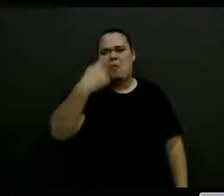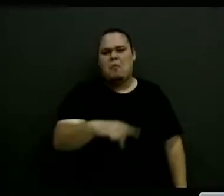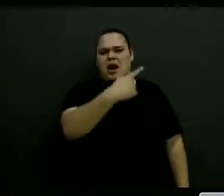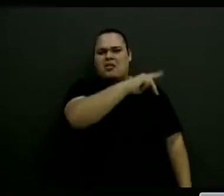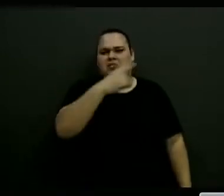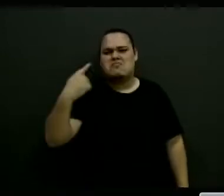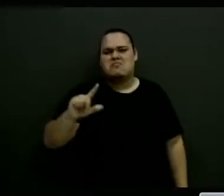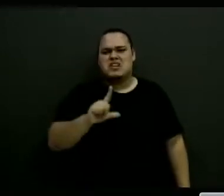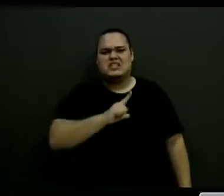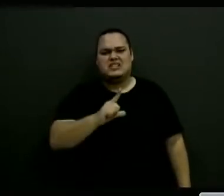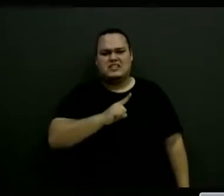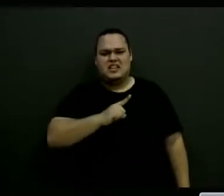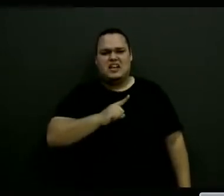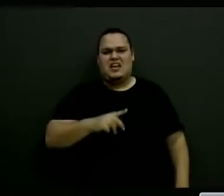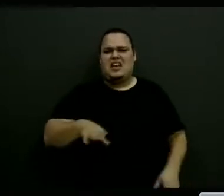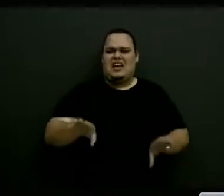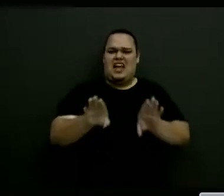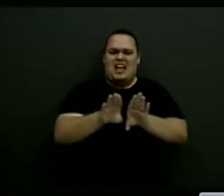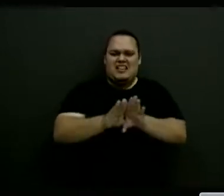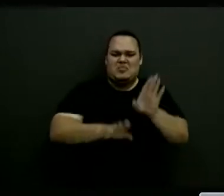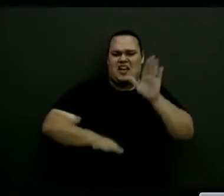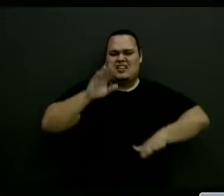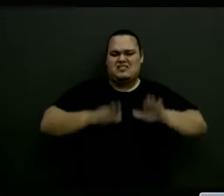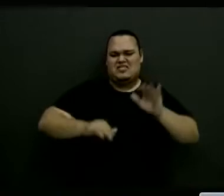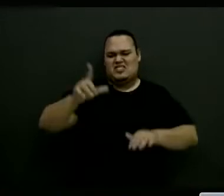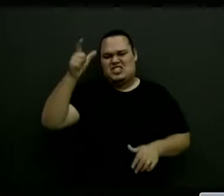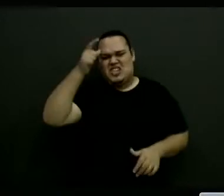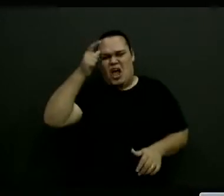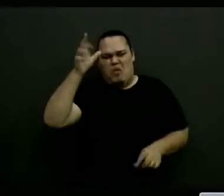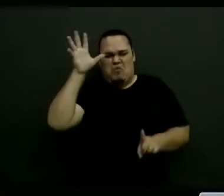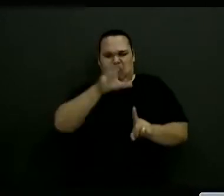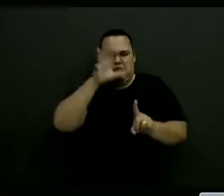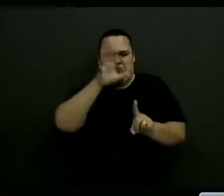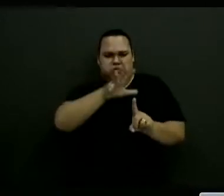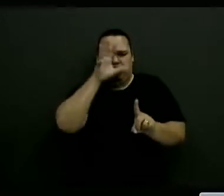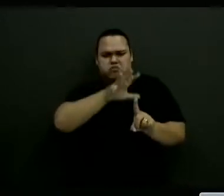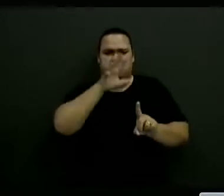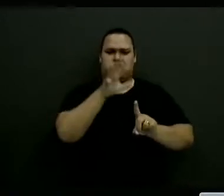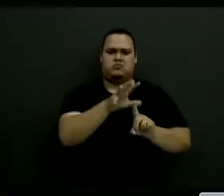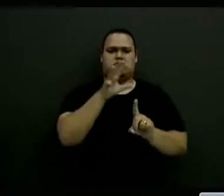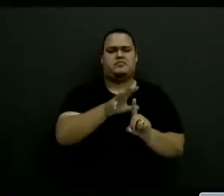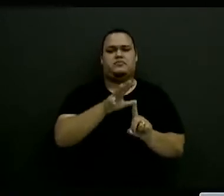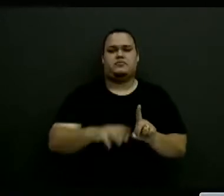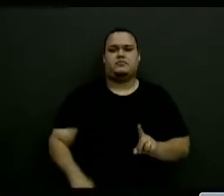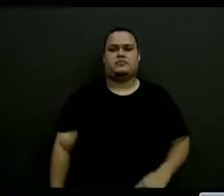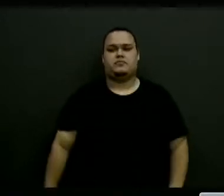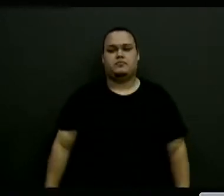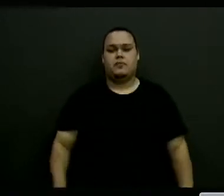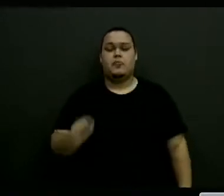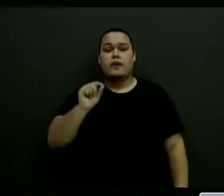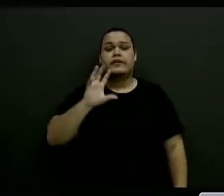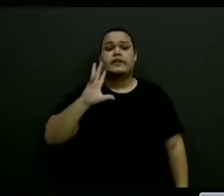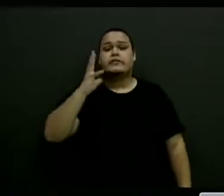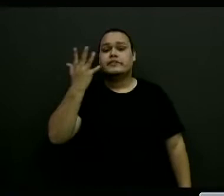a força do mal no nome poderoso de Jesus." Em Atos 10:37,